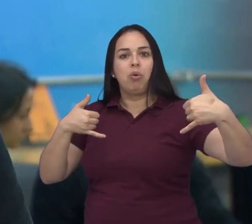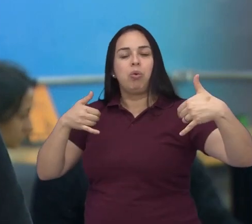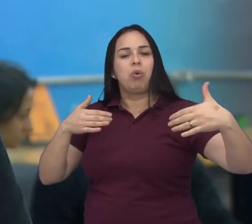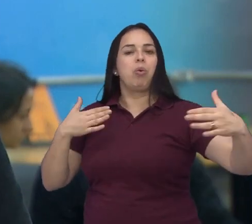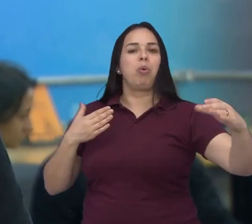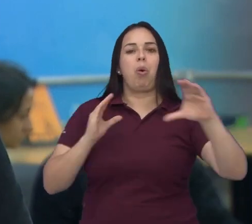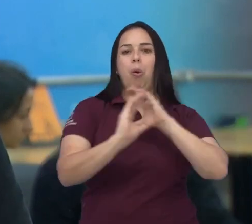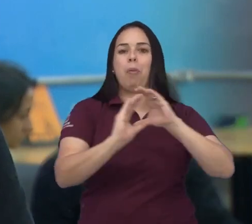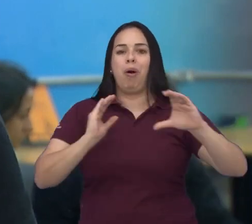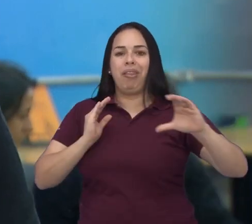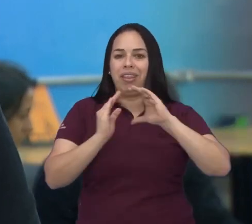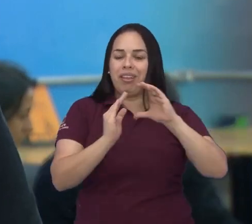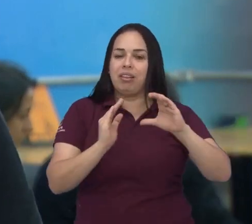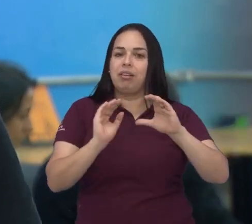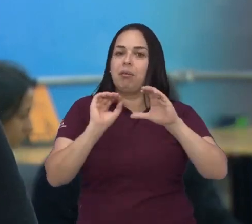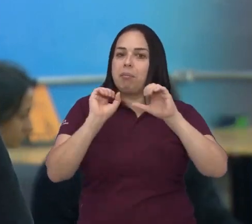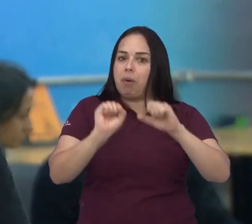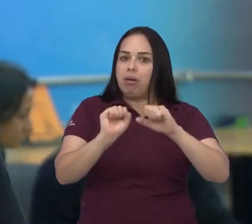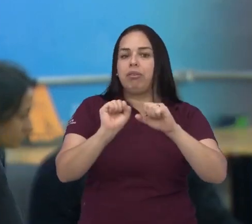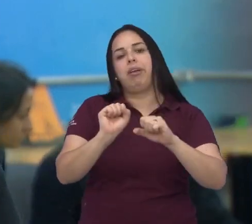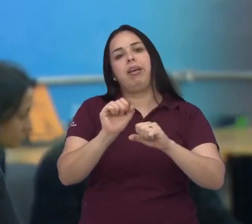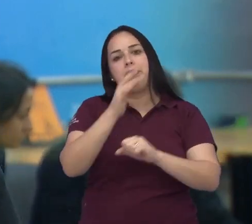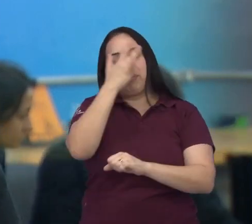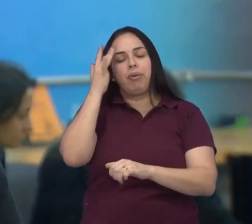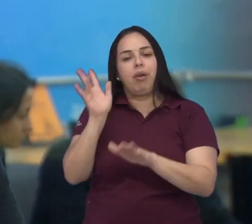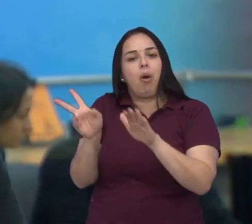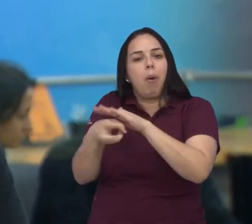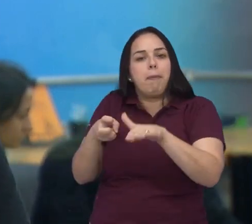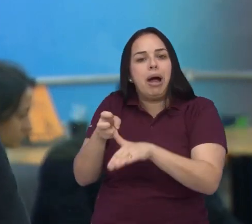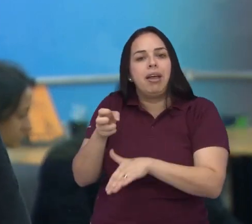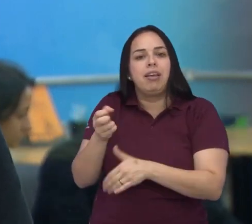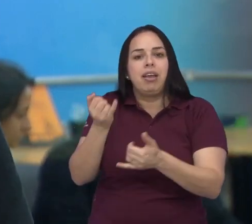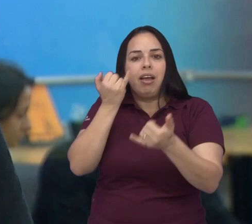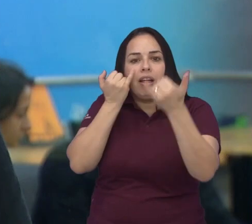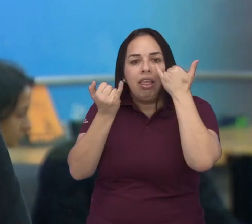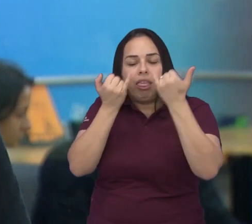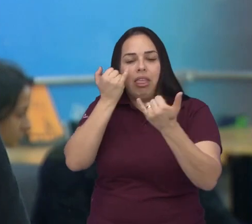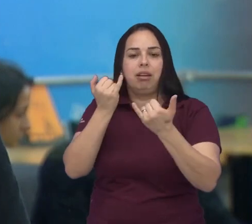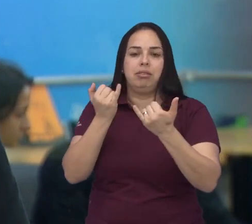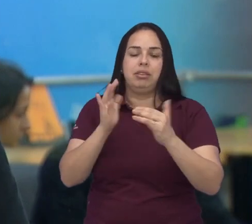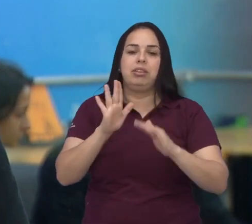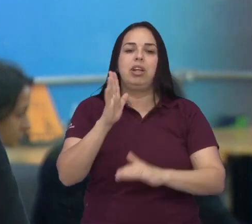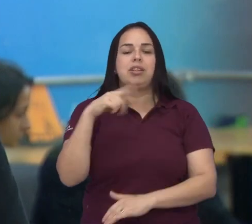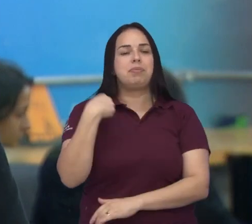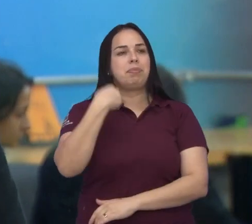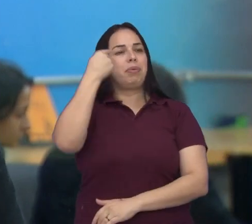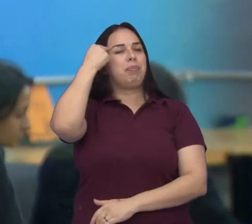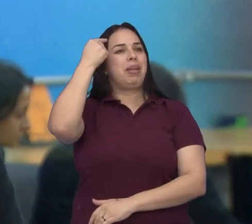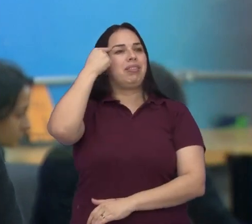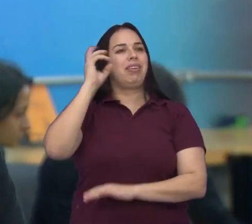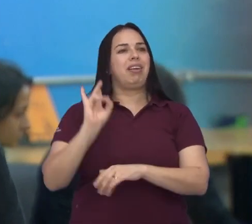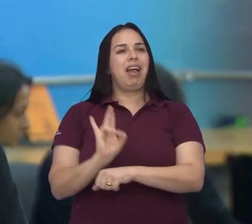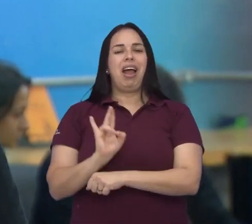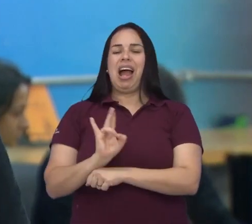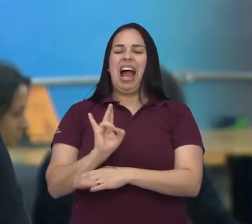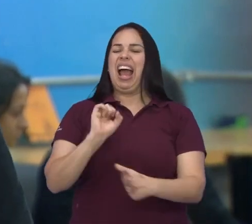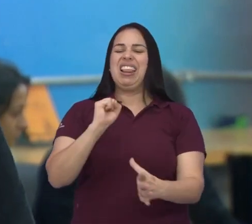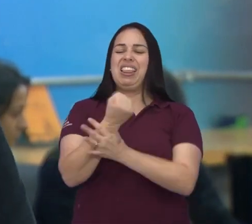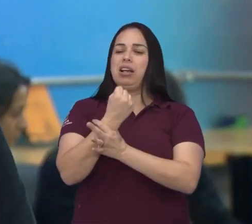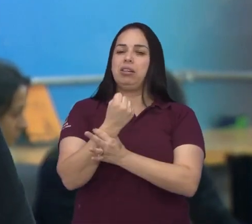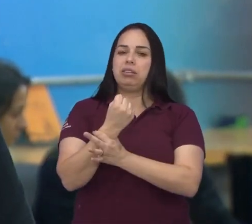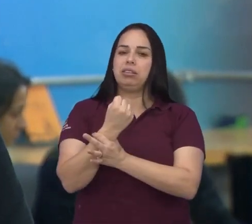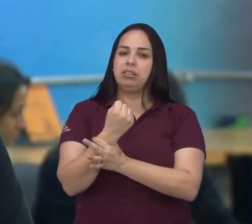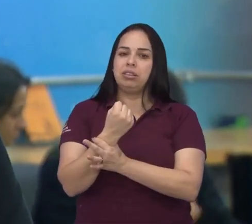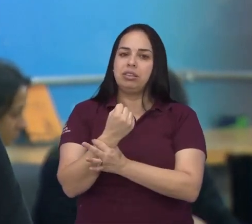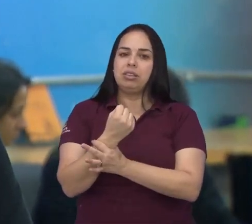pessoas boas ou pessoas ruins dentro da mesma rede. Quando a gente acredita que navegar numa rede aberta é algo seguro,